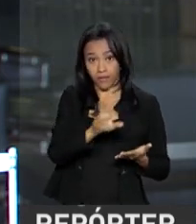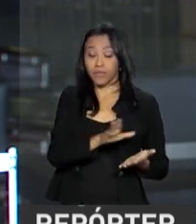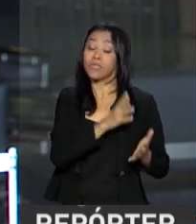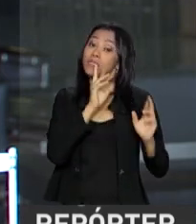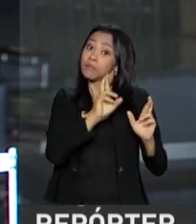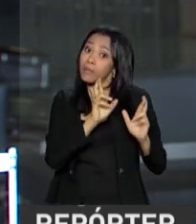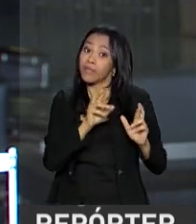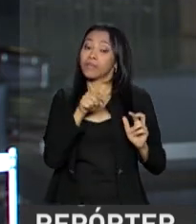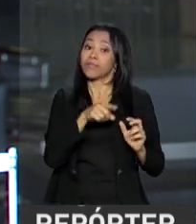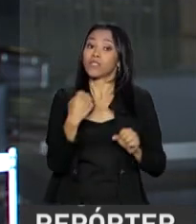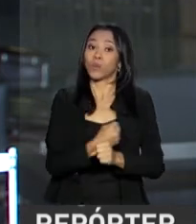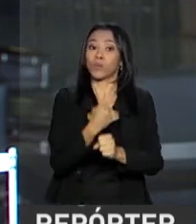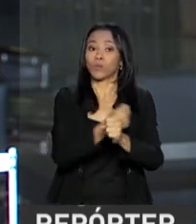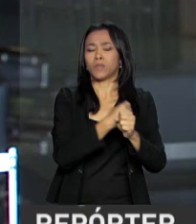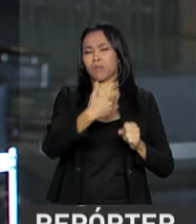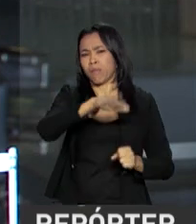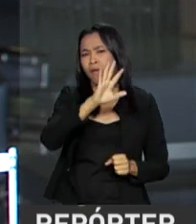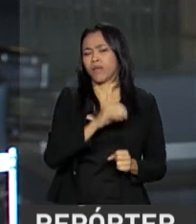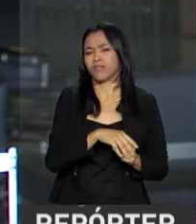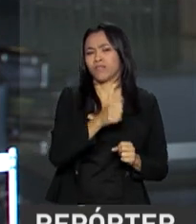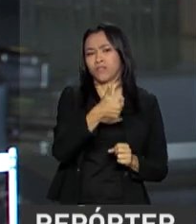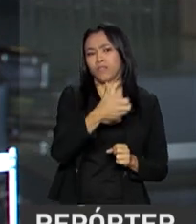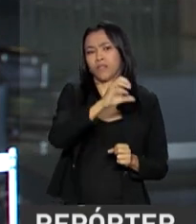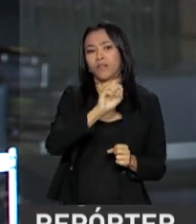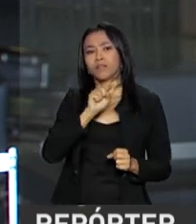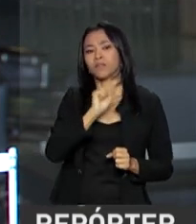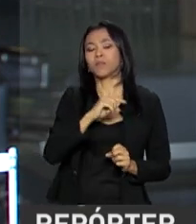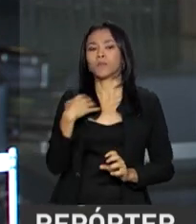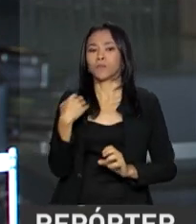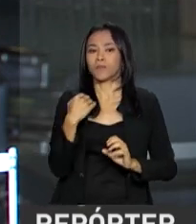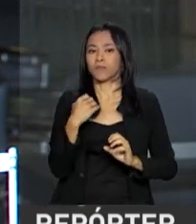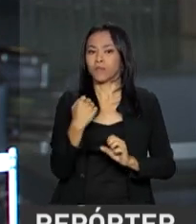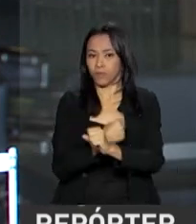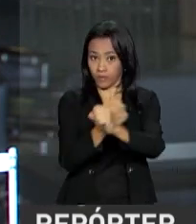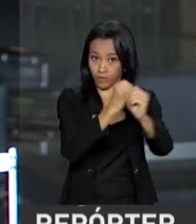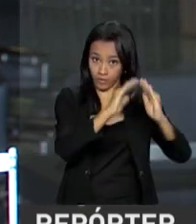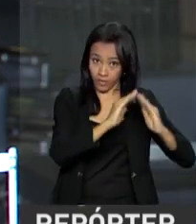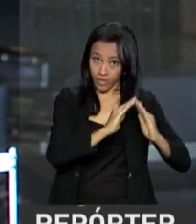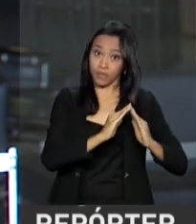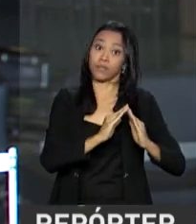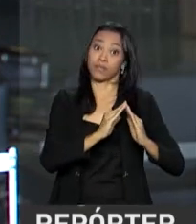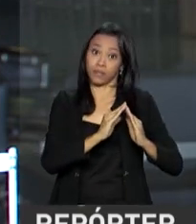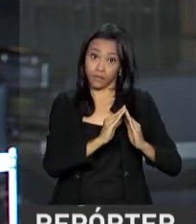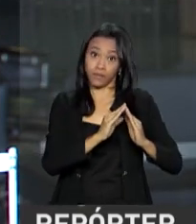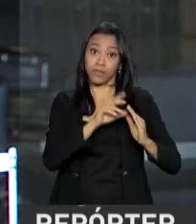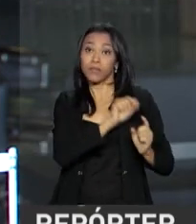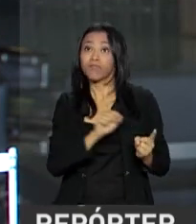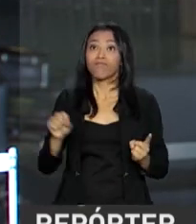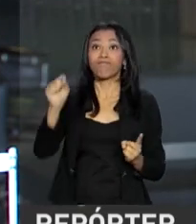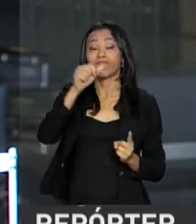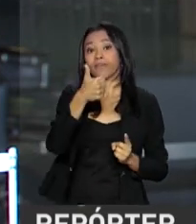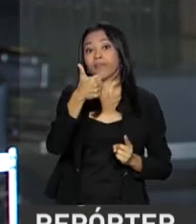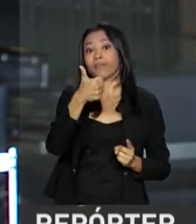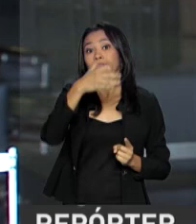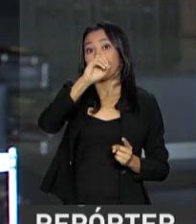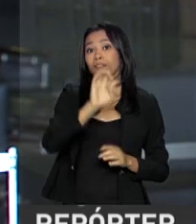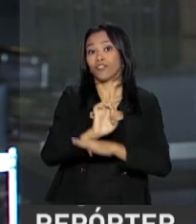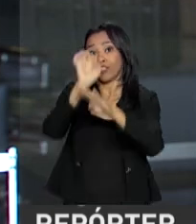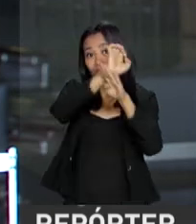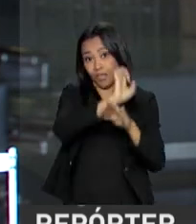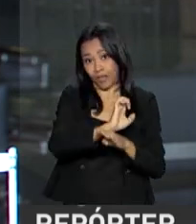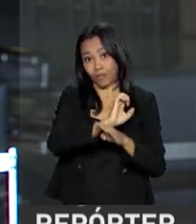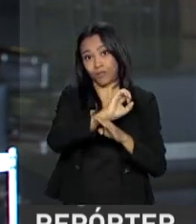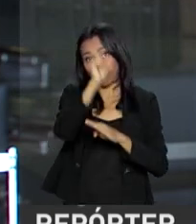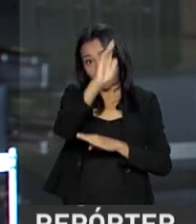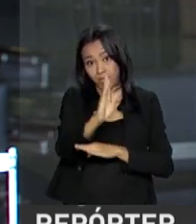é que sejam construídas mais de 10 mil unidades habitacionais são mais de 10 mil casas em 10 estados brasileiros e também aqui no